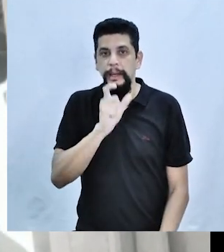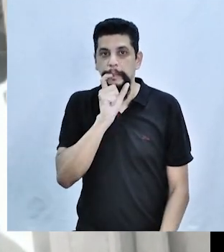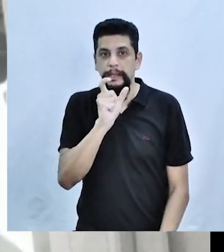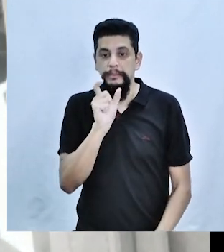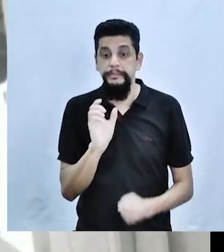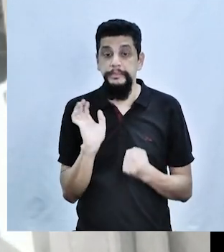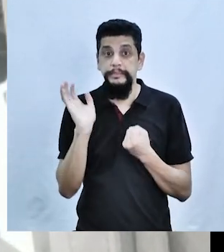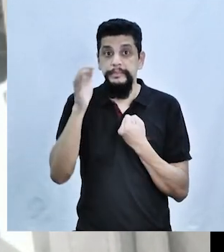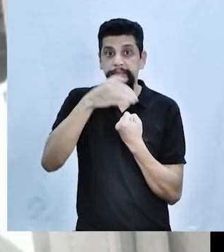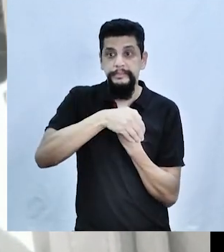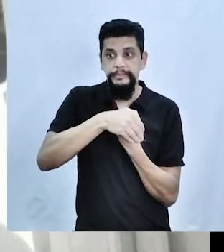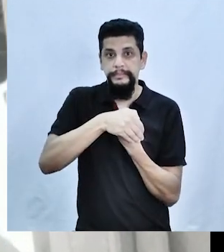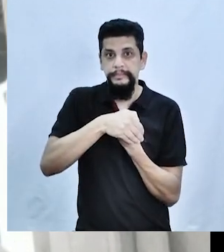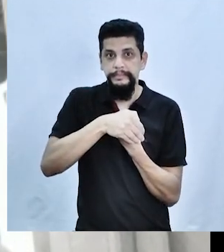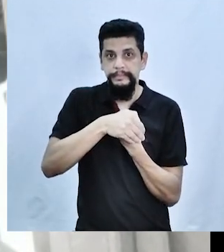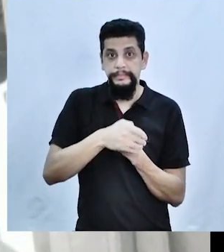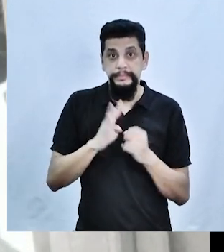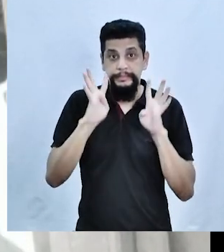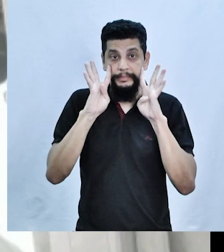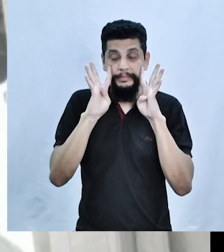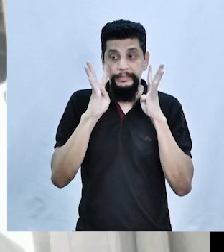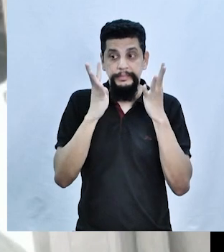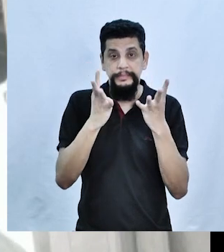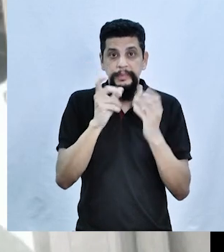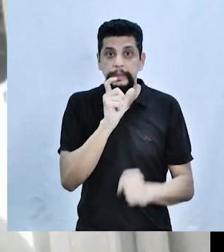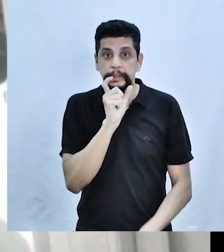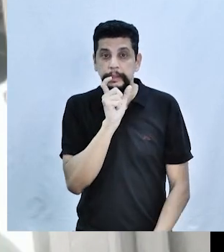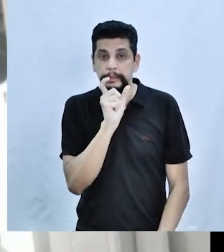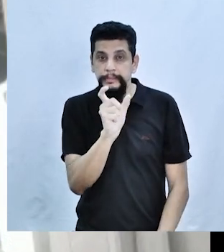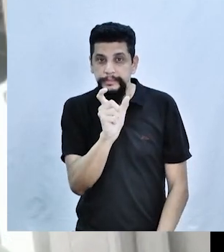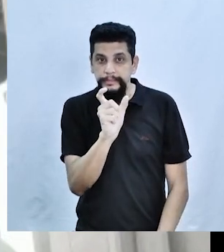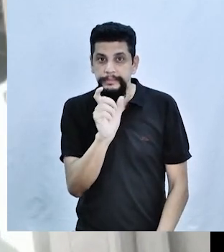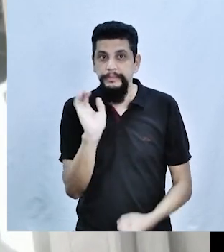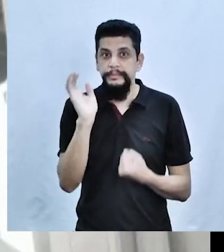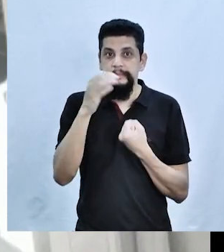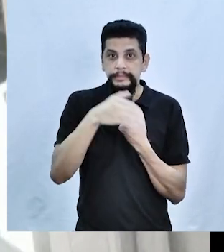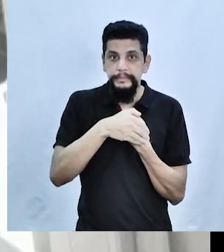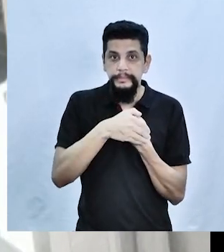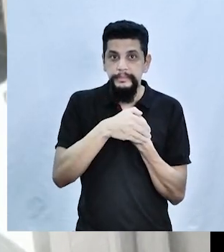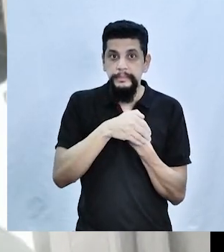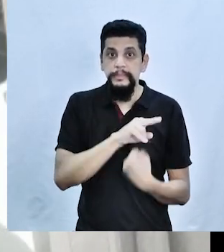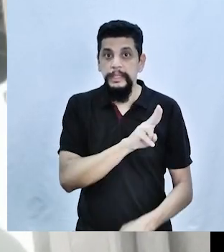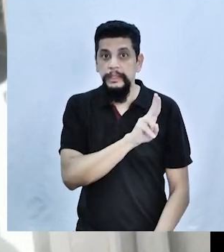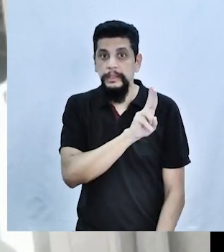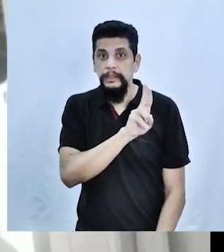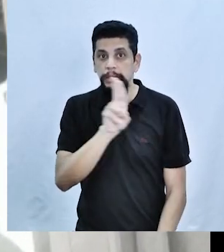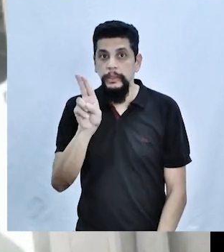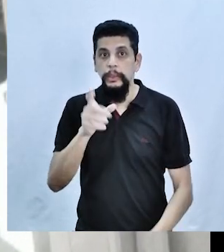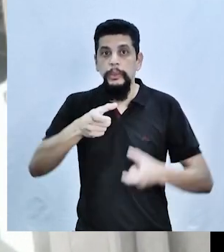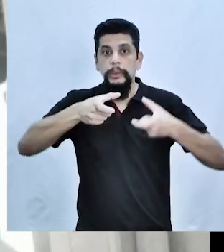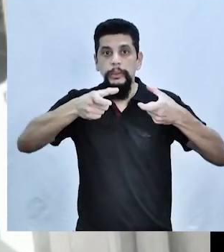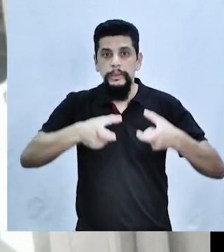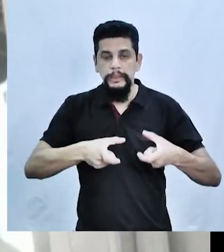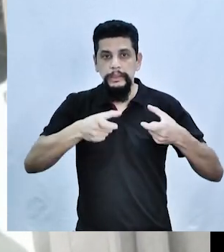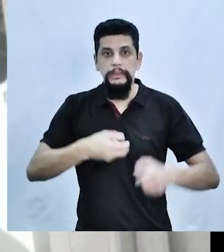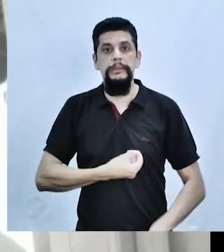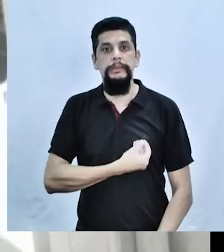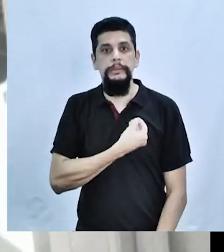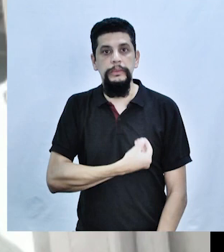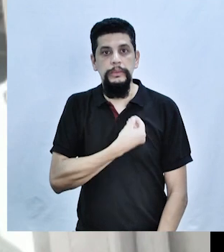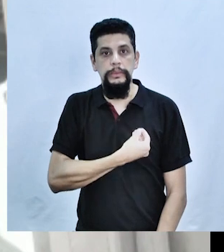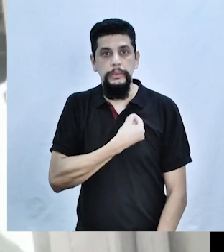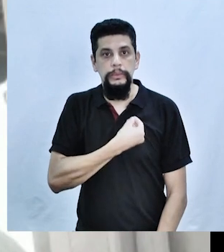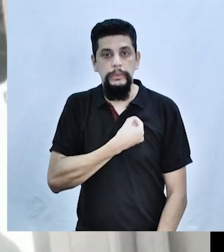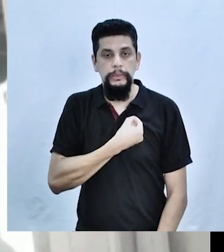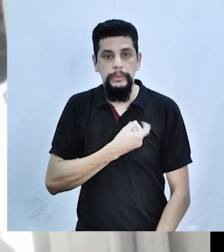a palavra secreta. Então, preste atenção que lá vai. A palavra secreta é o nome do lugar